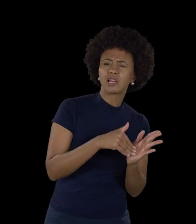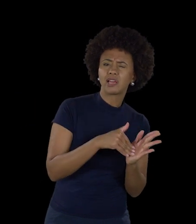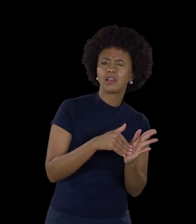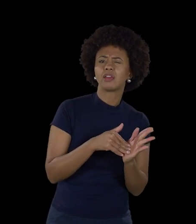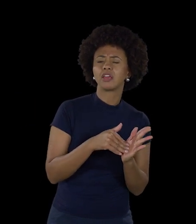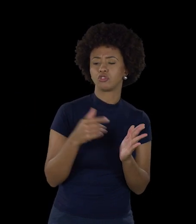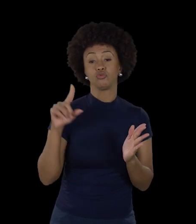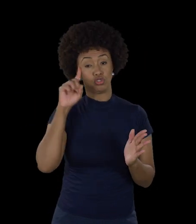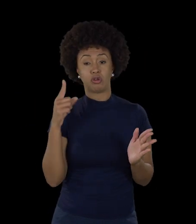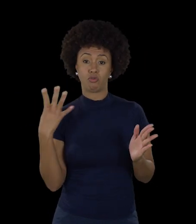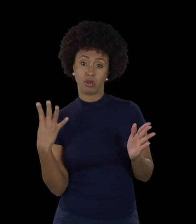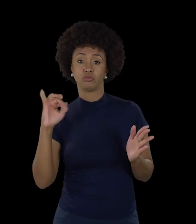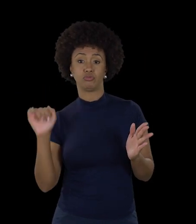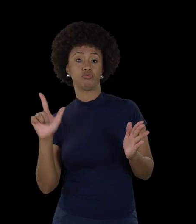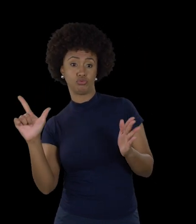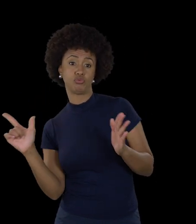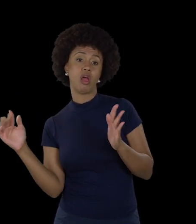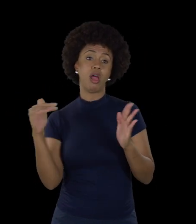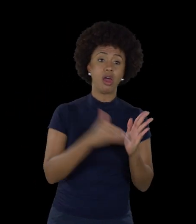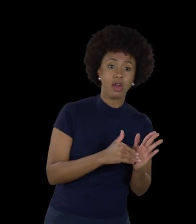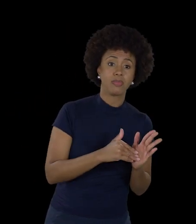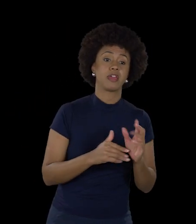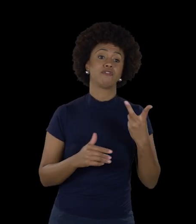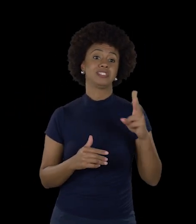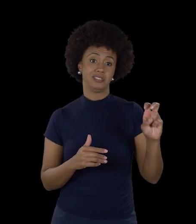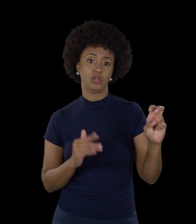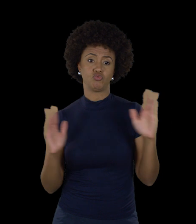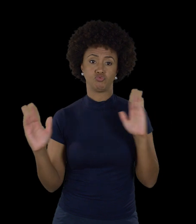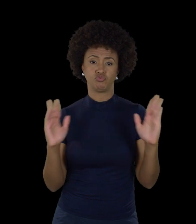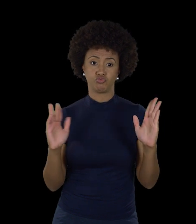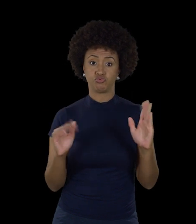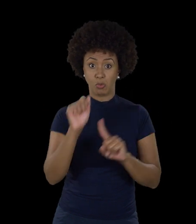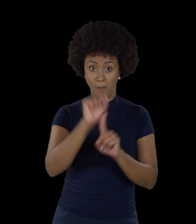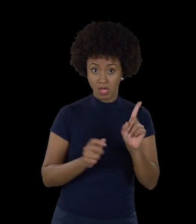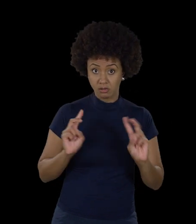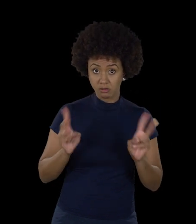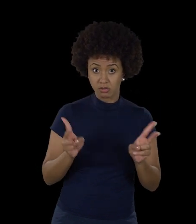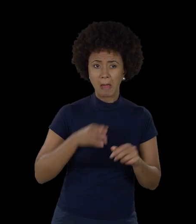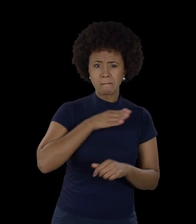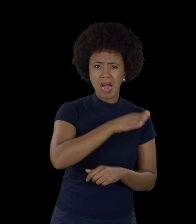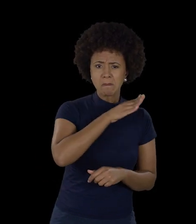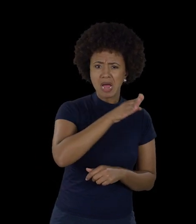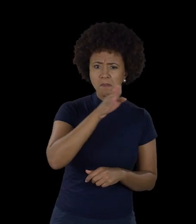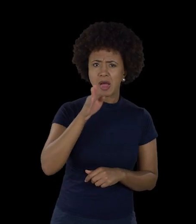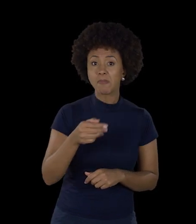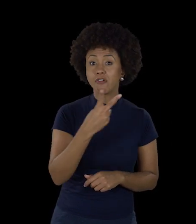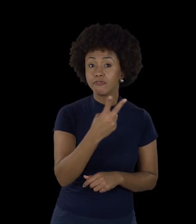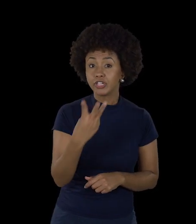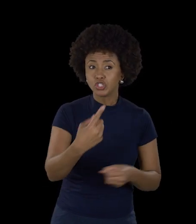até 25 do mesmo mês, quando a equipe rodou por grande parte desse estado,